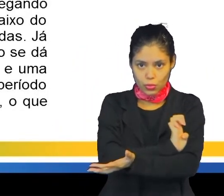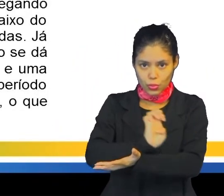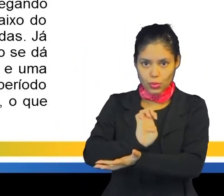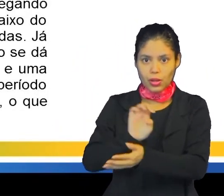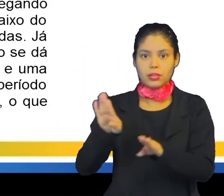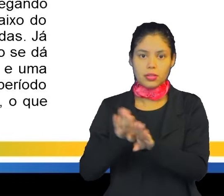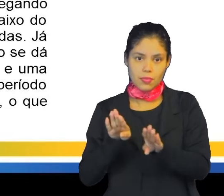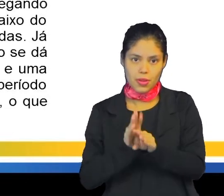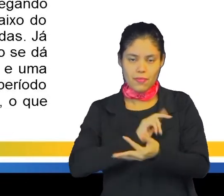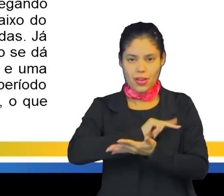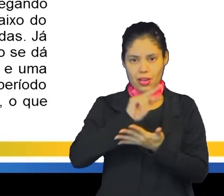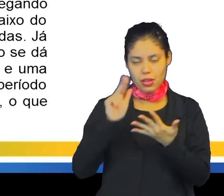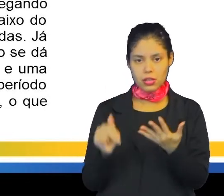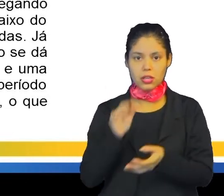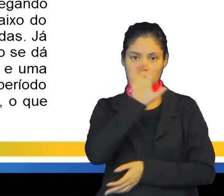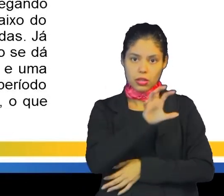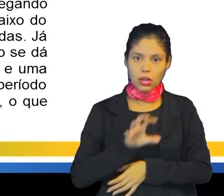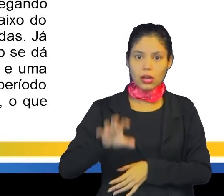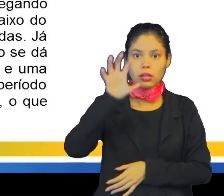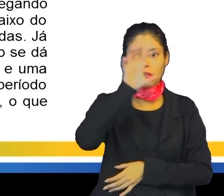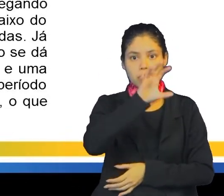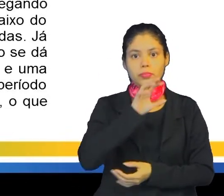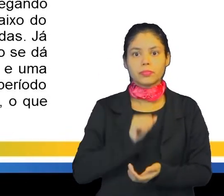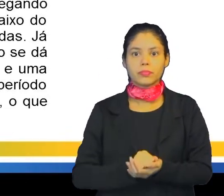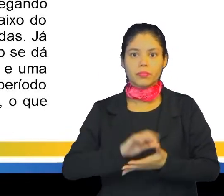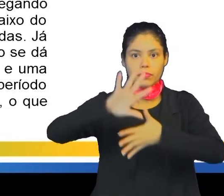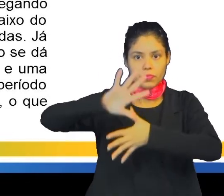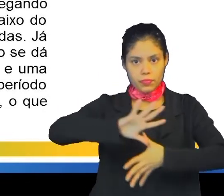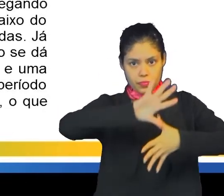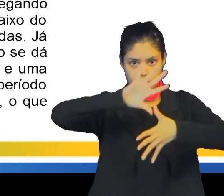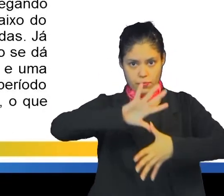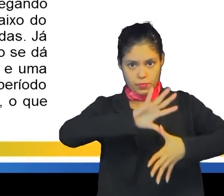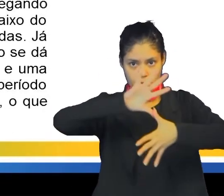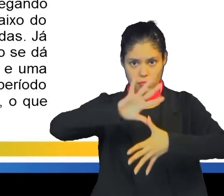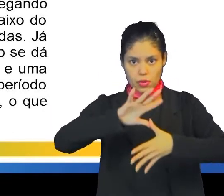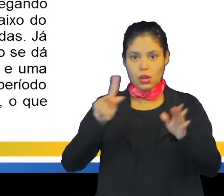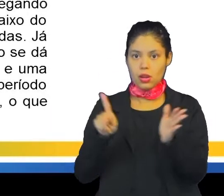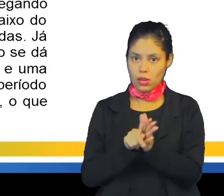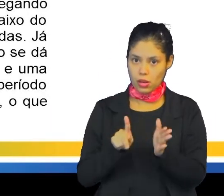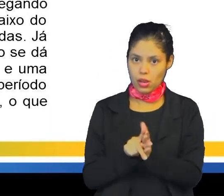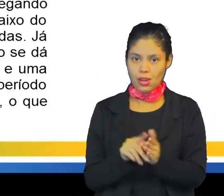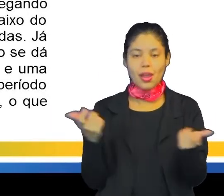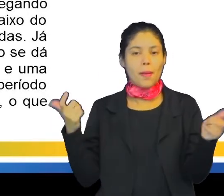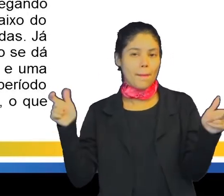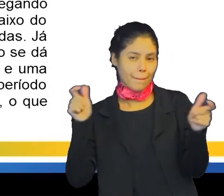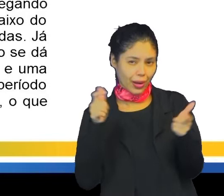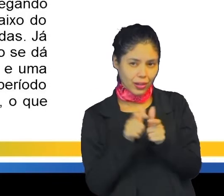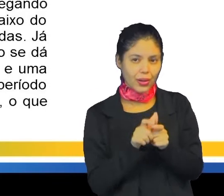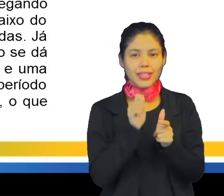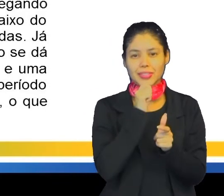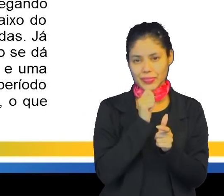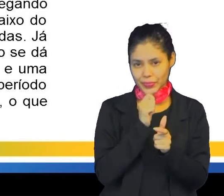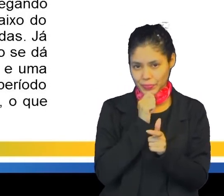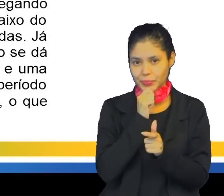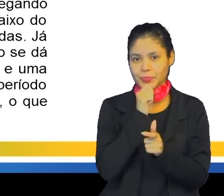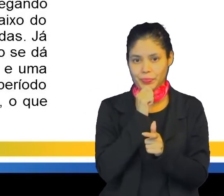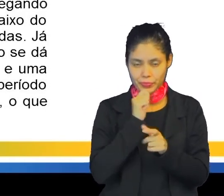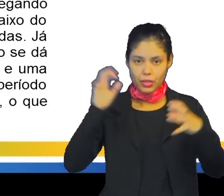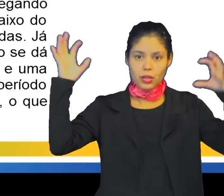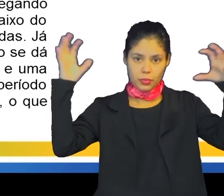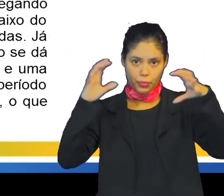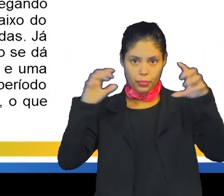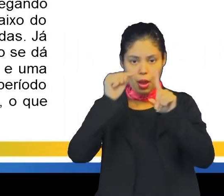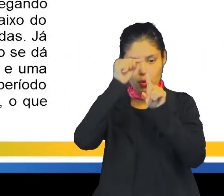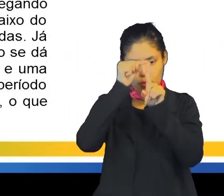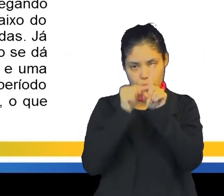quantidade de rios nas regiões centro-oeste sudeste é período em que a menor índice pluviométrico de chuvas